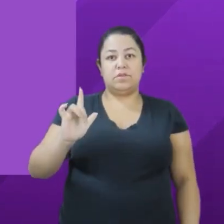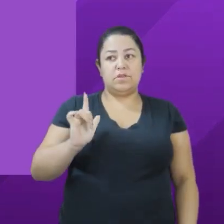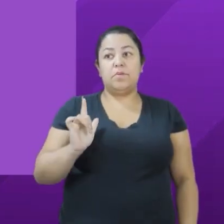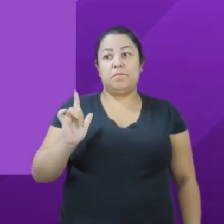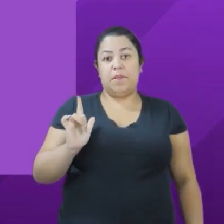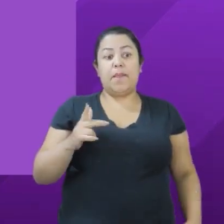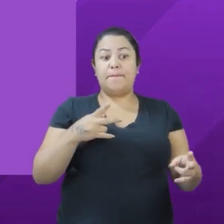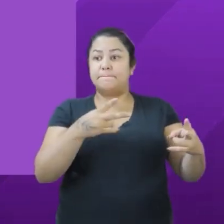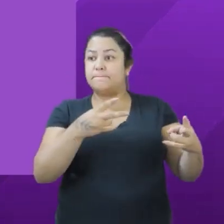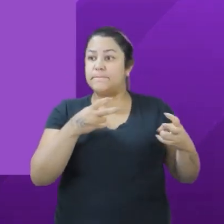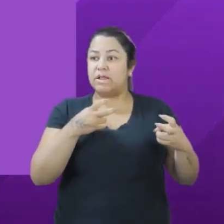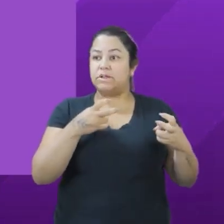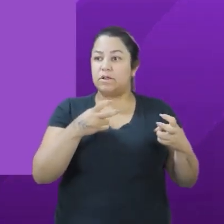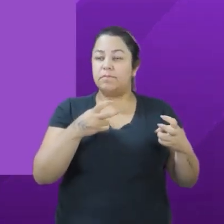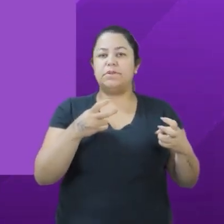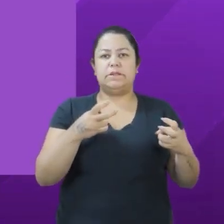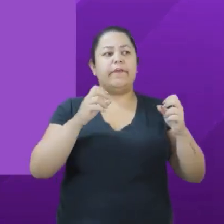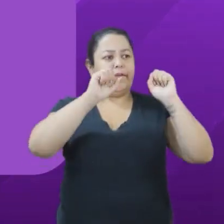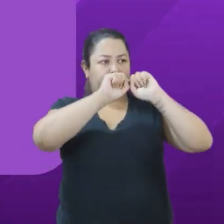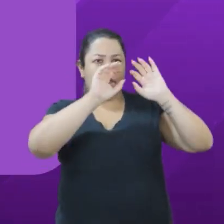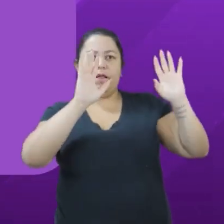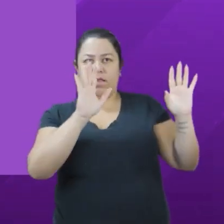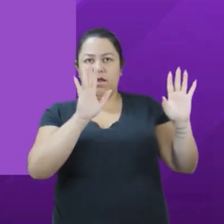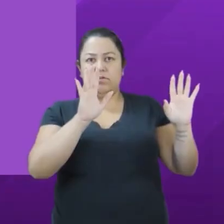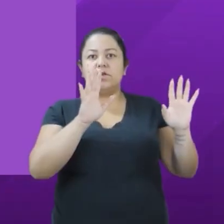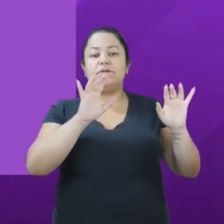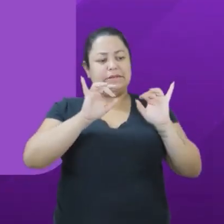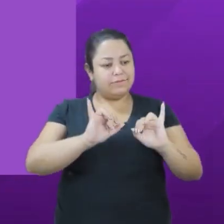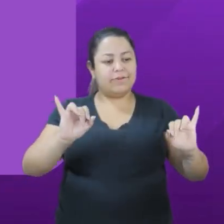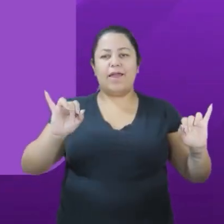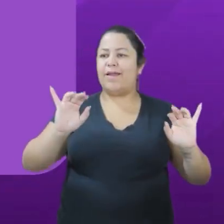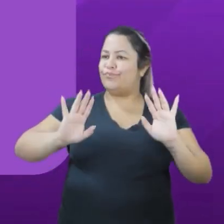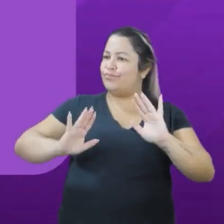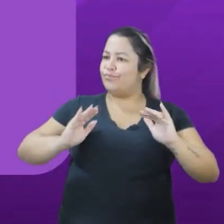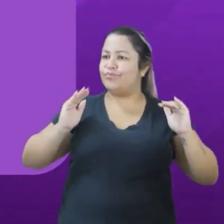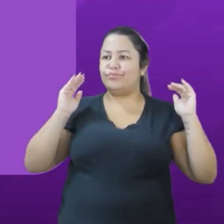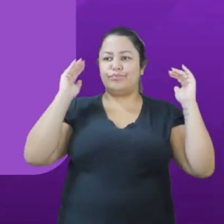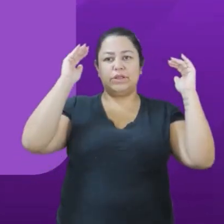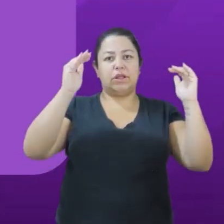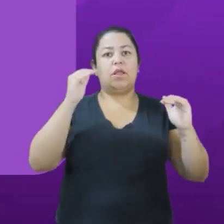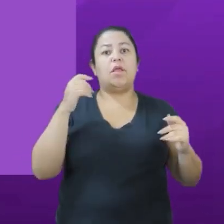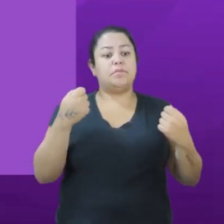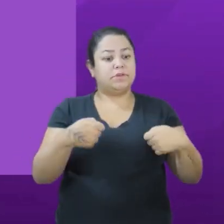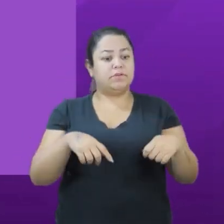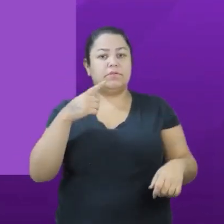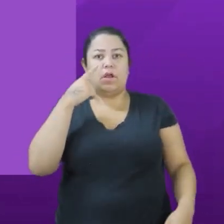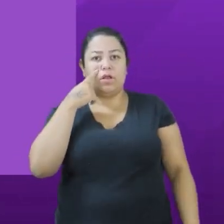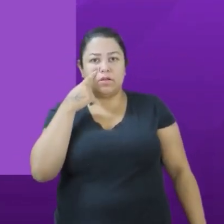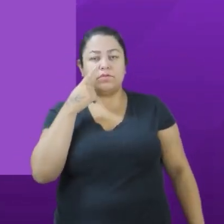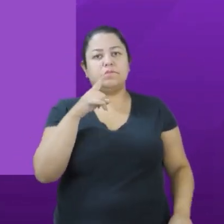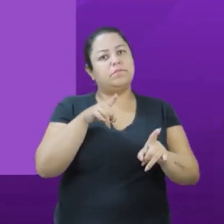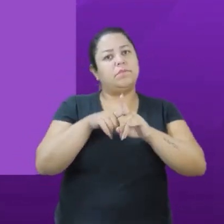gente percebe que é evidente que esses dados são altos e que a gente precisa olhar para a política pública de uma forma